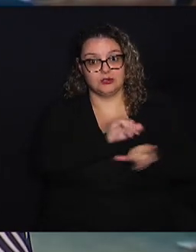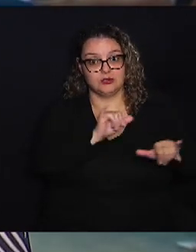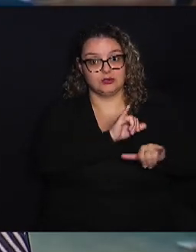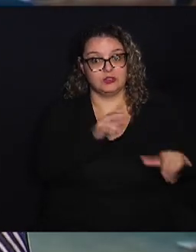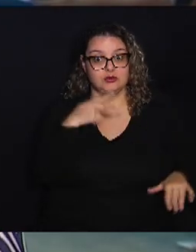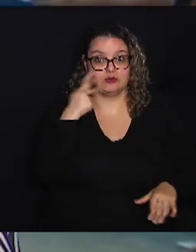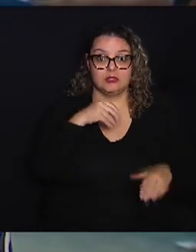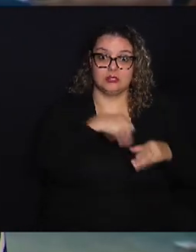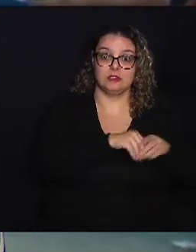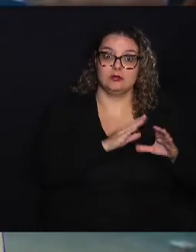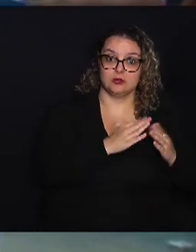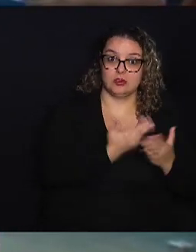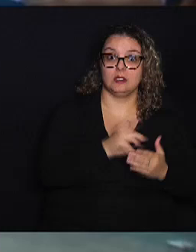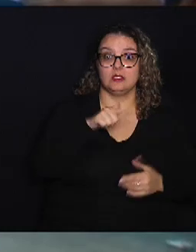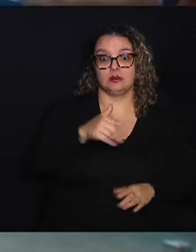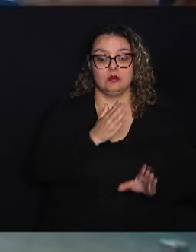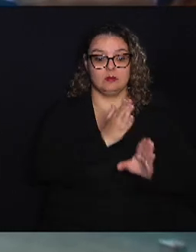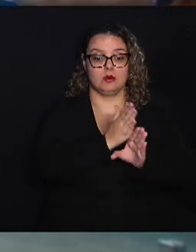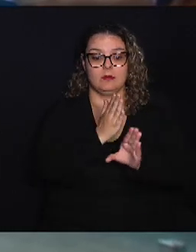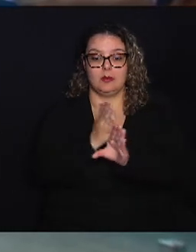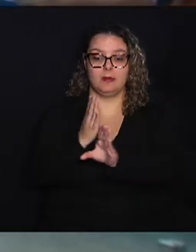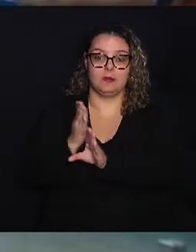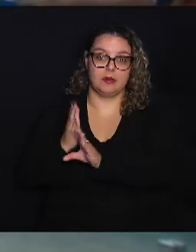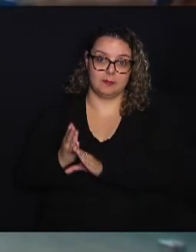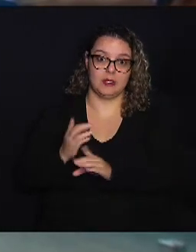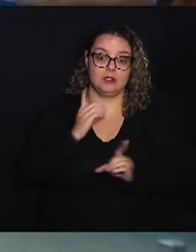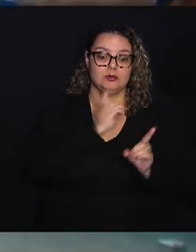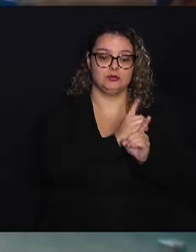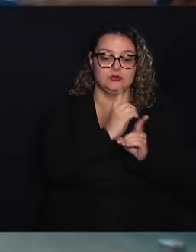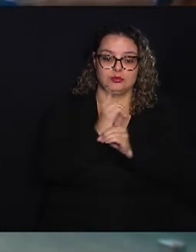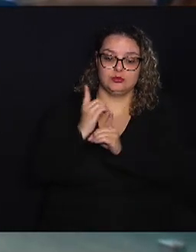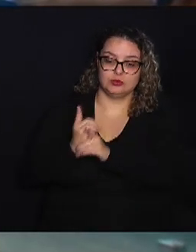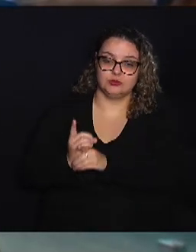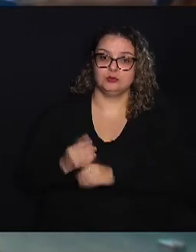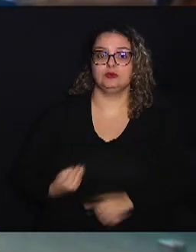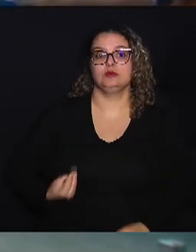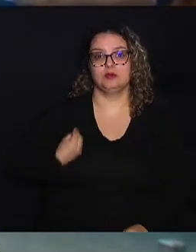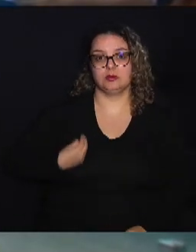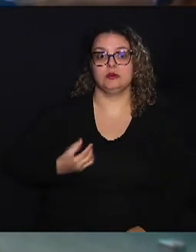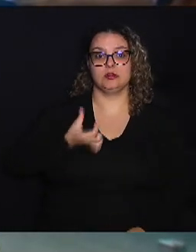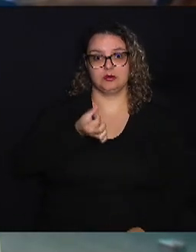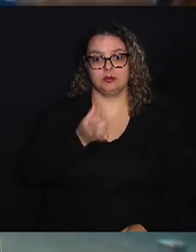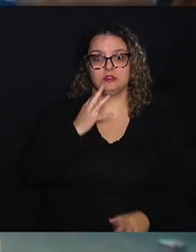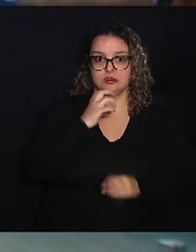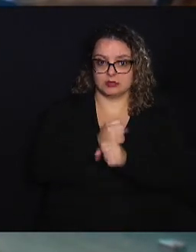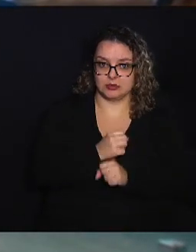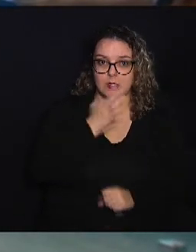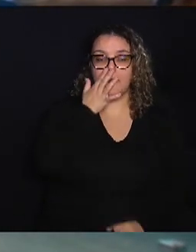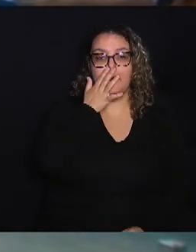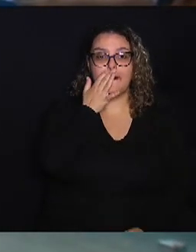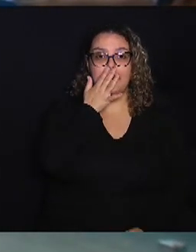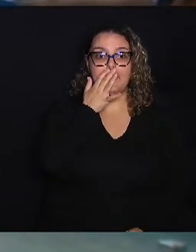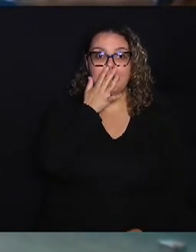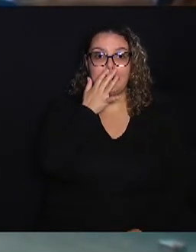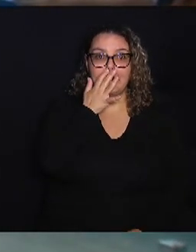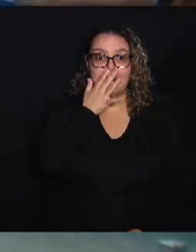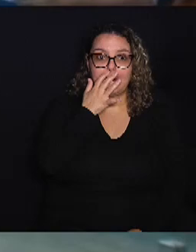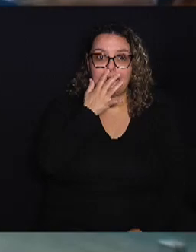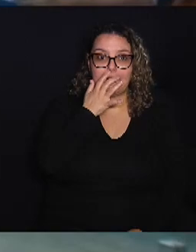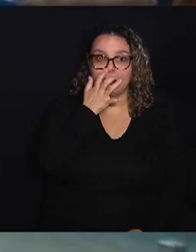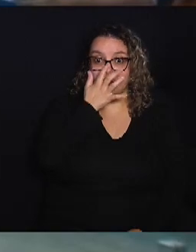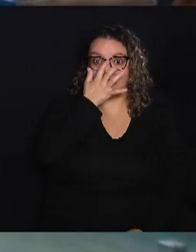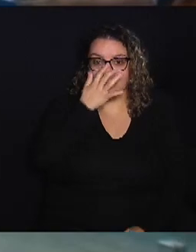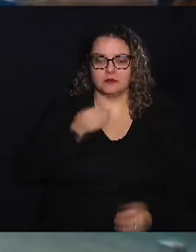na escola e depois os encontros presenciais que somaram 6, né? Que são os encontros em que a gente dá subsídios para que